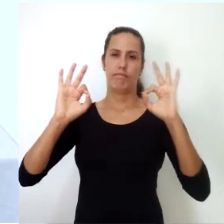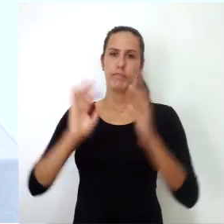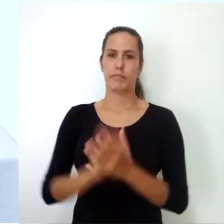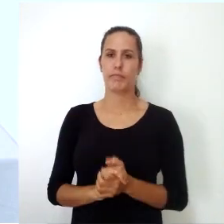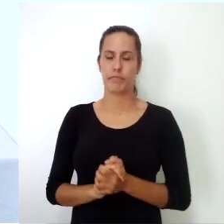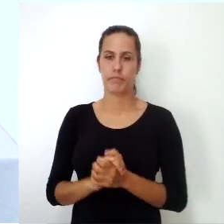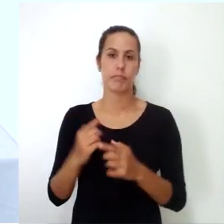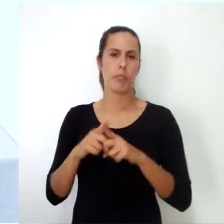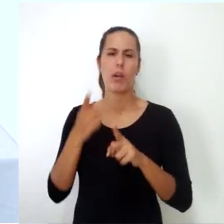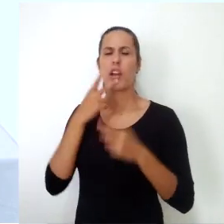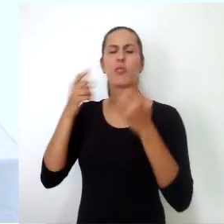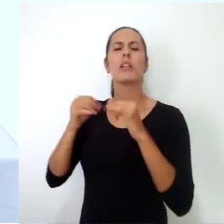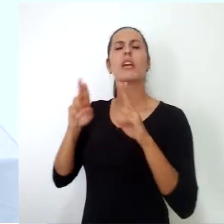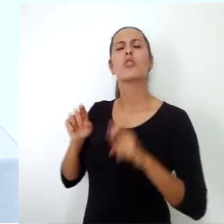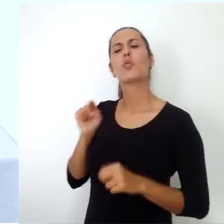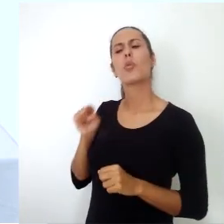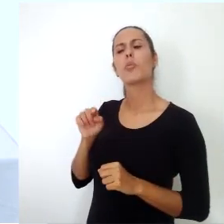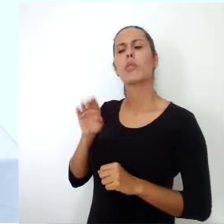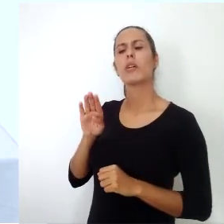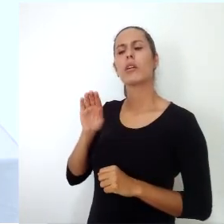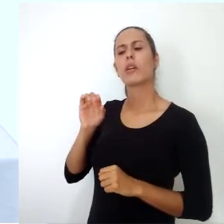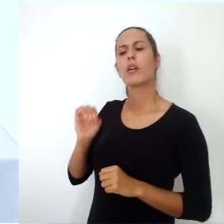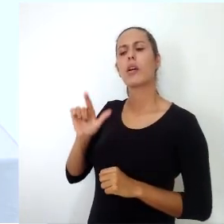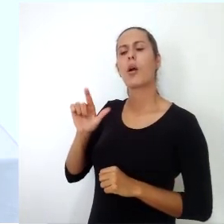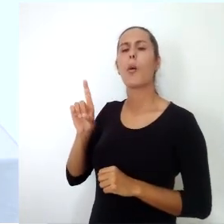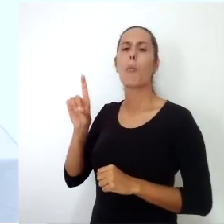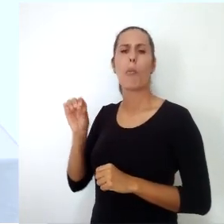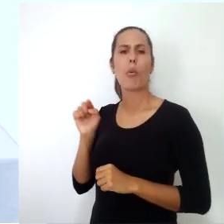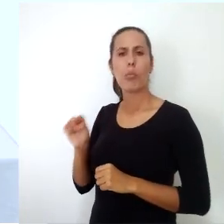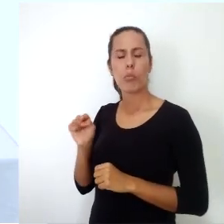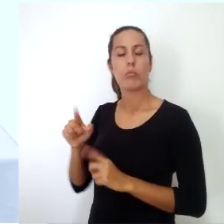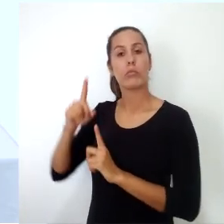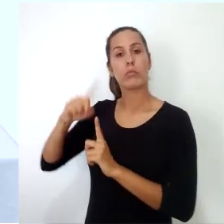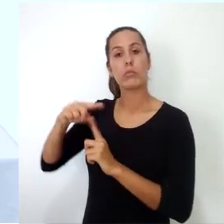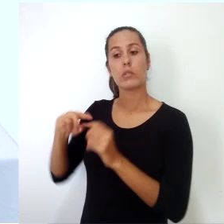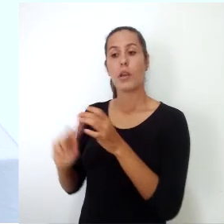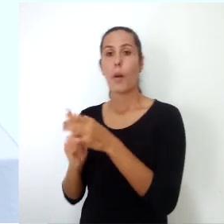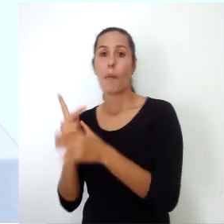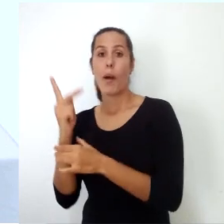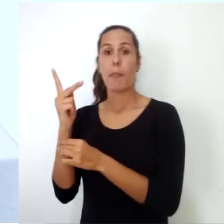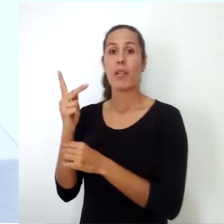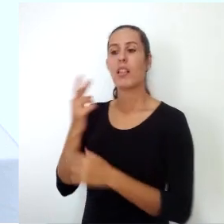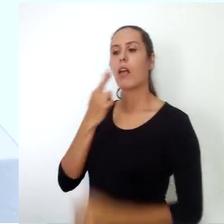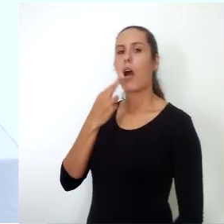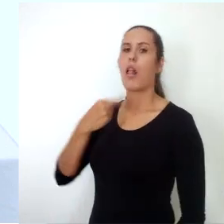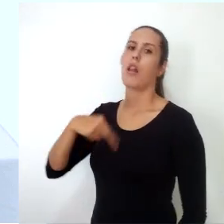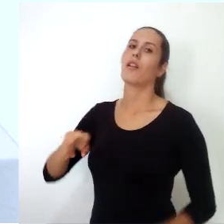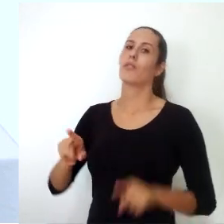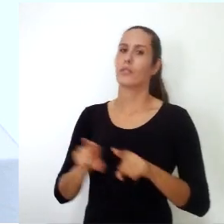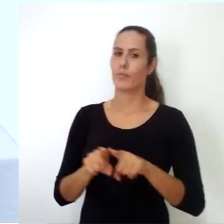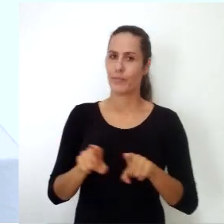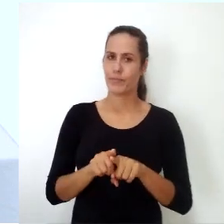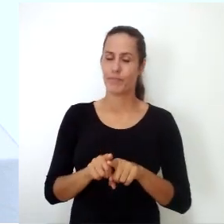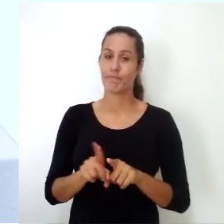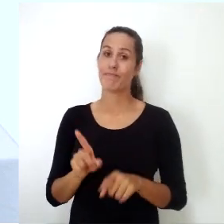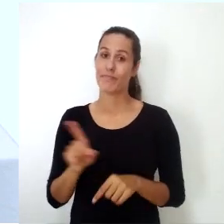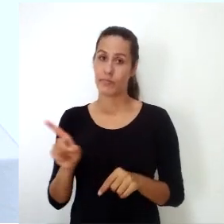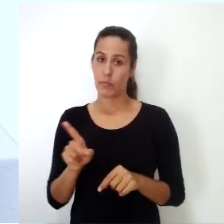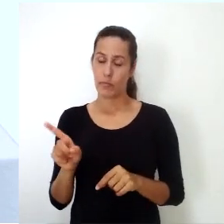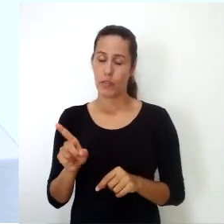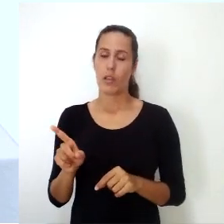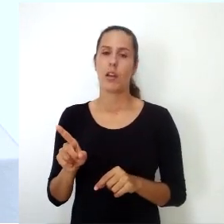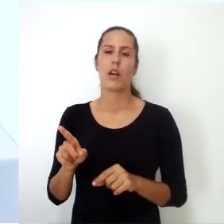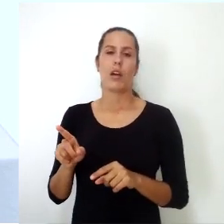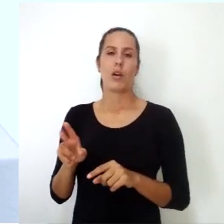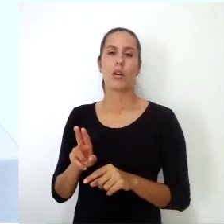realmente é milagroso. Mas se falando do boldo, né, o boldo, na realidade, ela é também uma